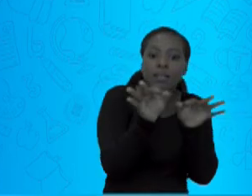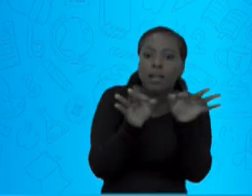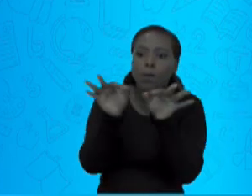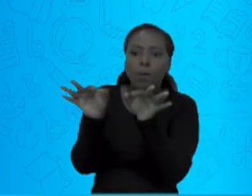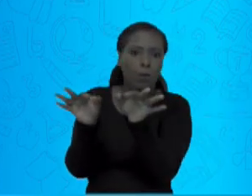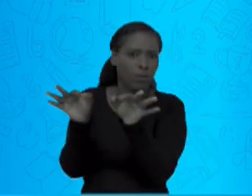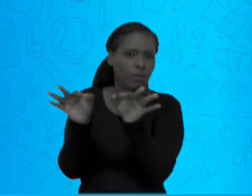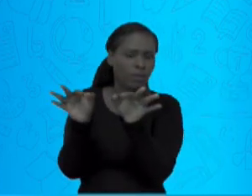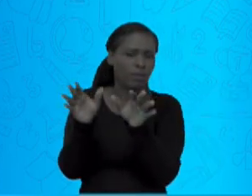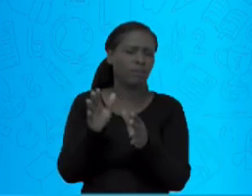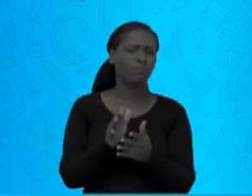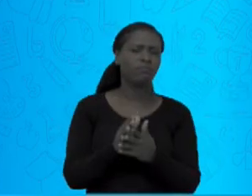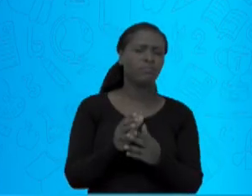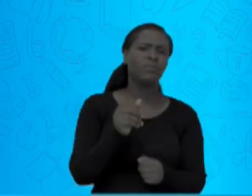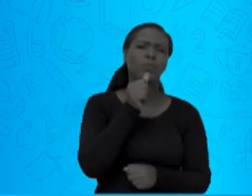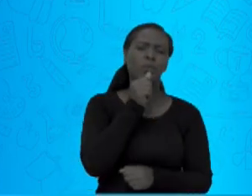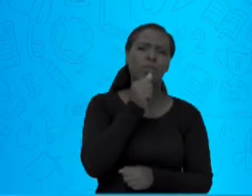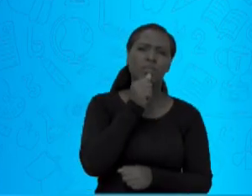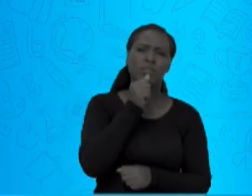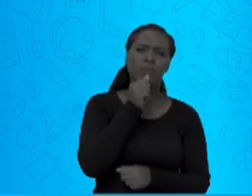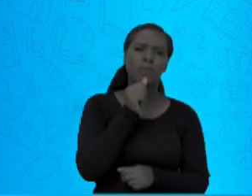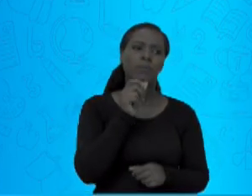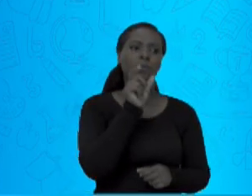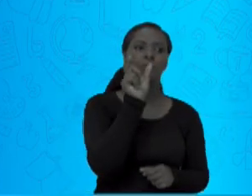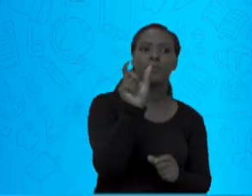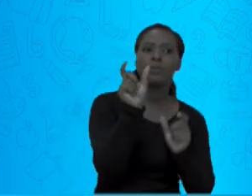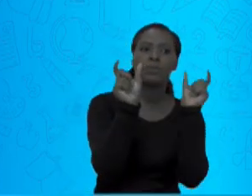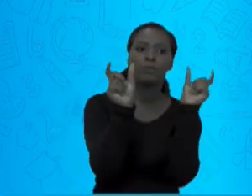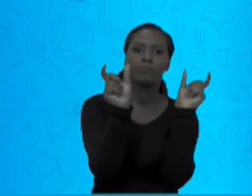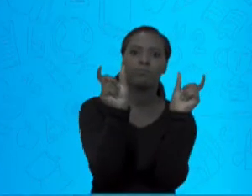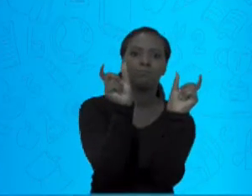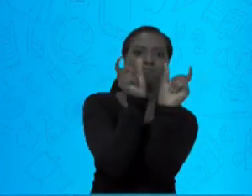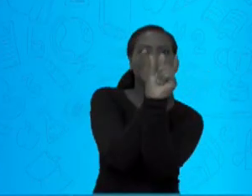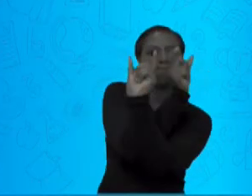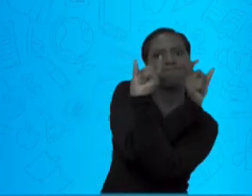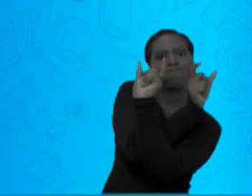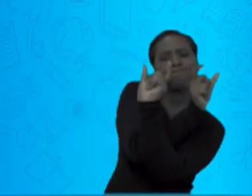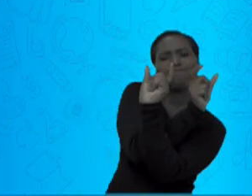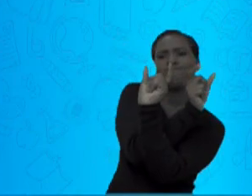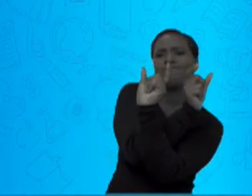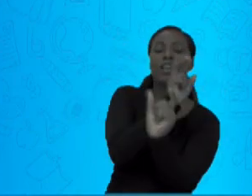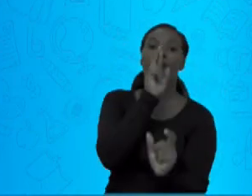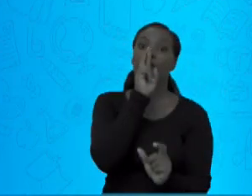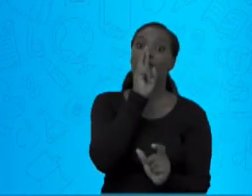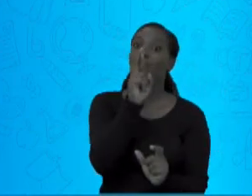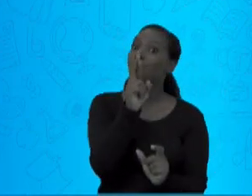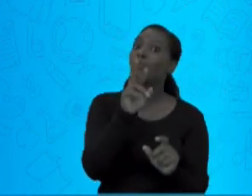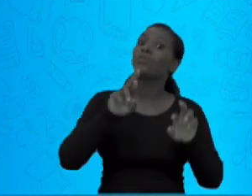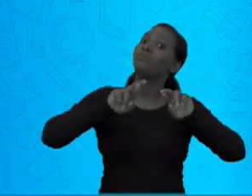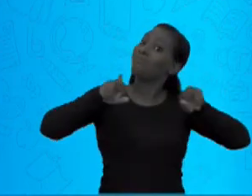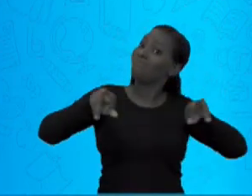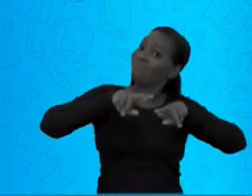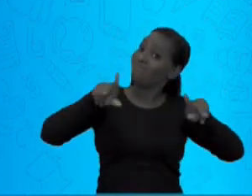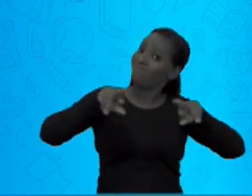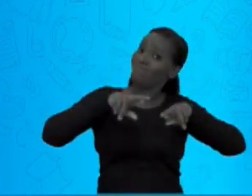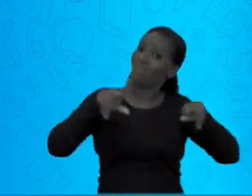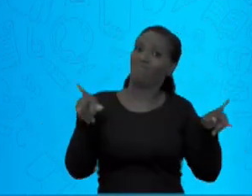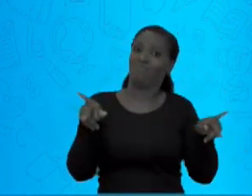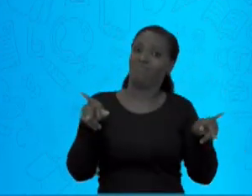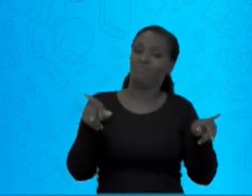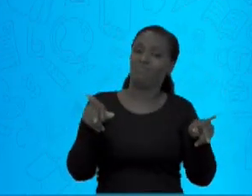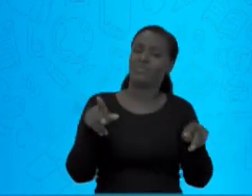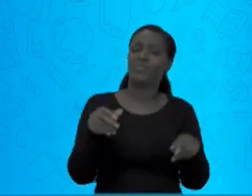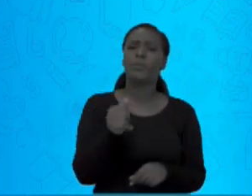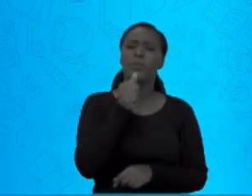em diferentes posições assume valores distintos, ou seja, valores diferentes. Aqui eu